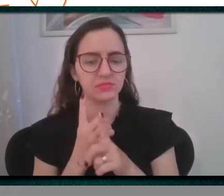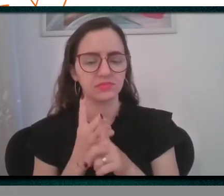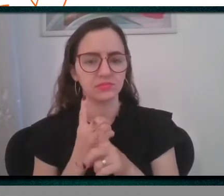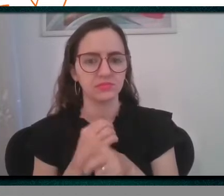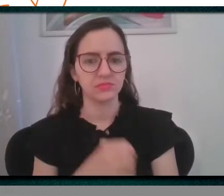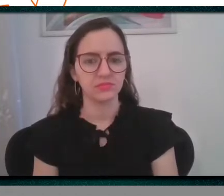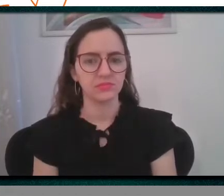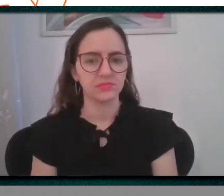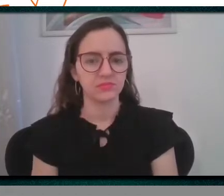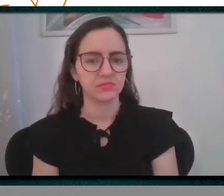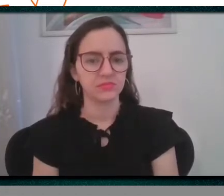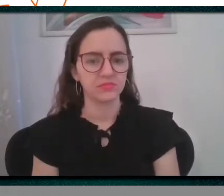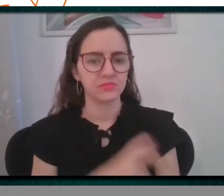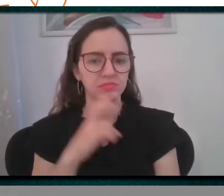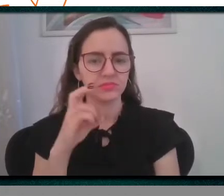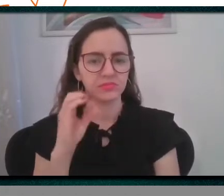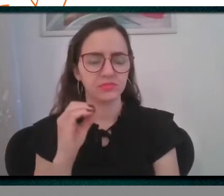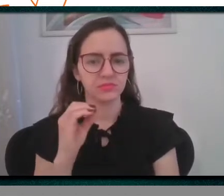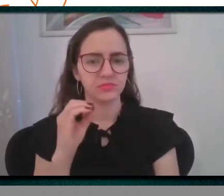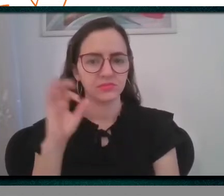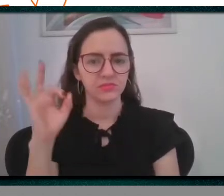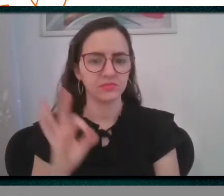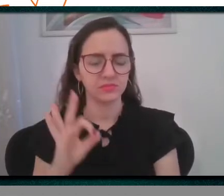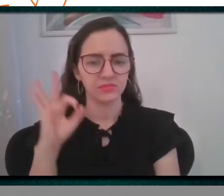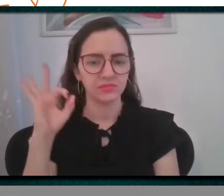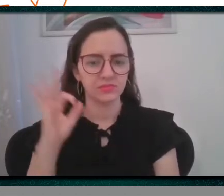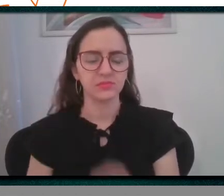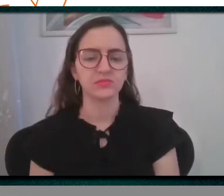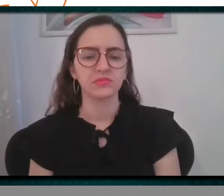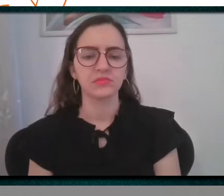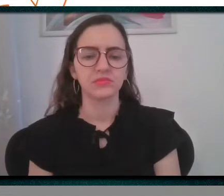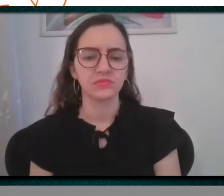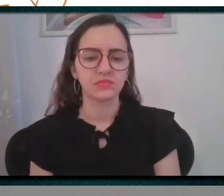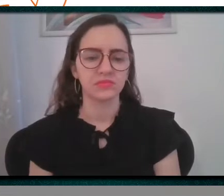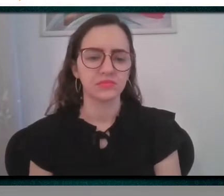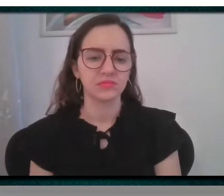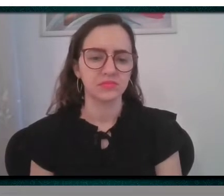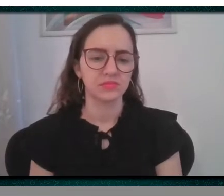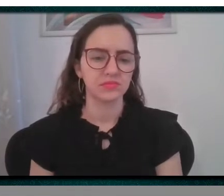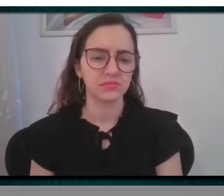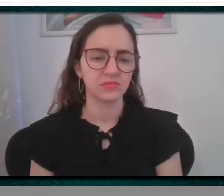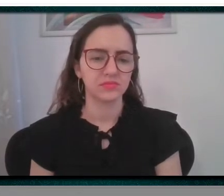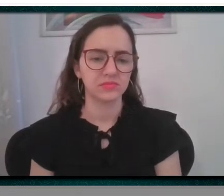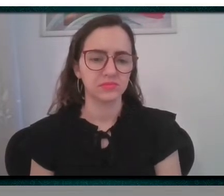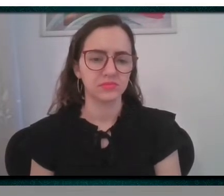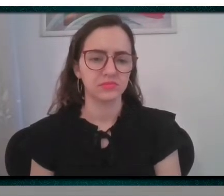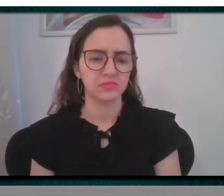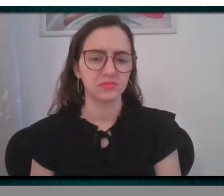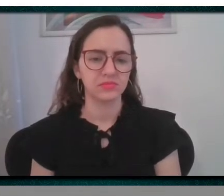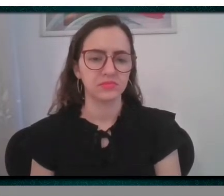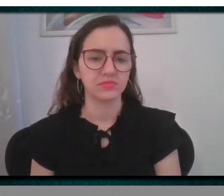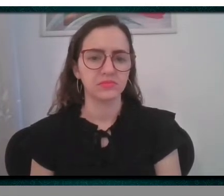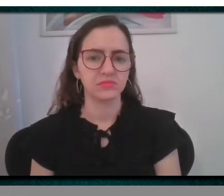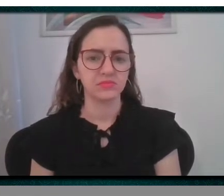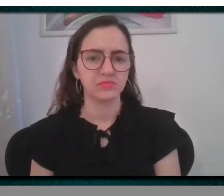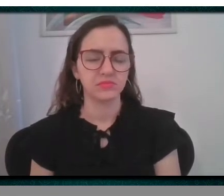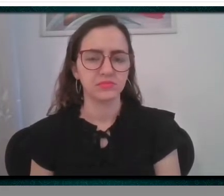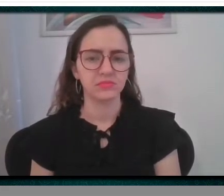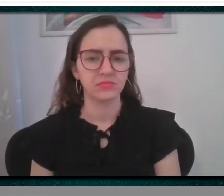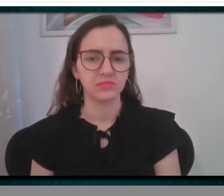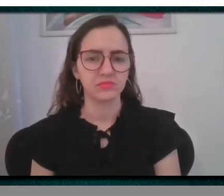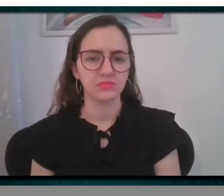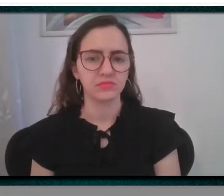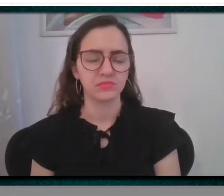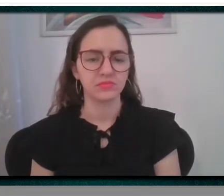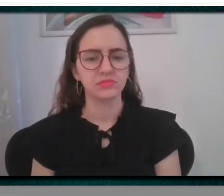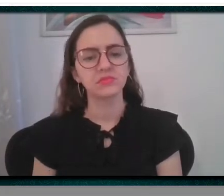foi 50% das moléculas foram ionizadas. Aí você tem que avisar, professor, tá cobrindo ali, ó, para eu poder organizar, né, gente? Pra vocês